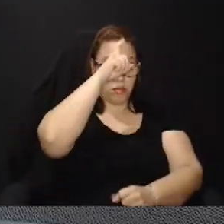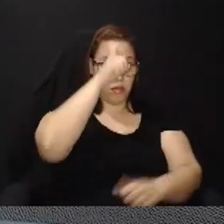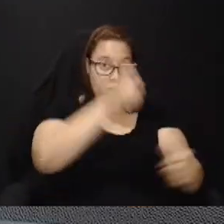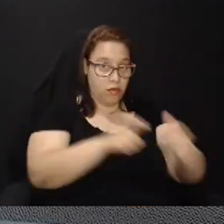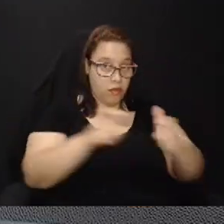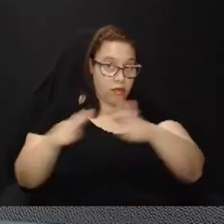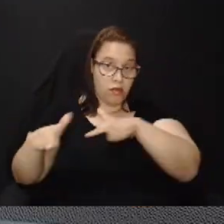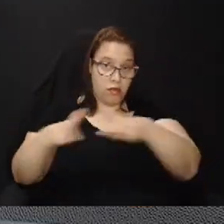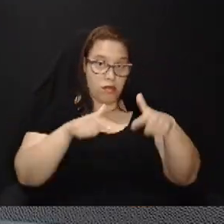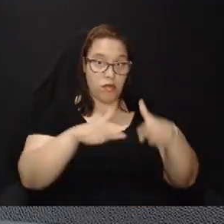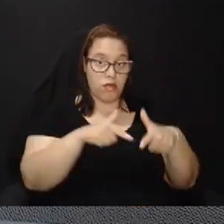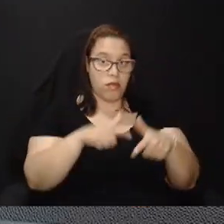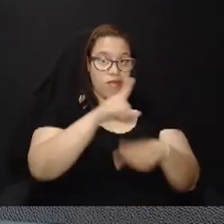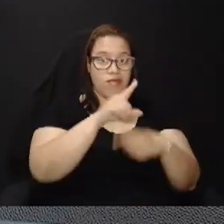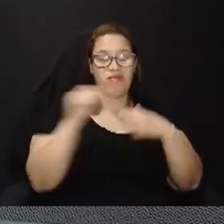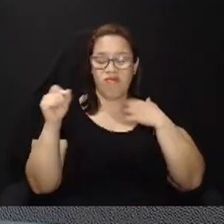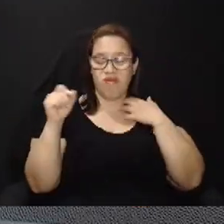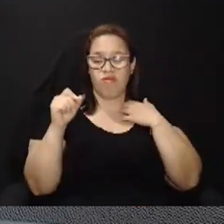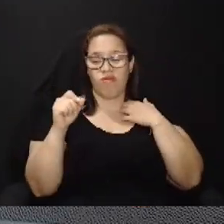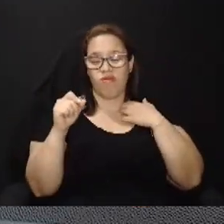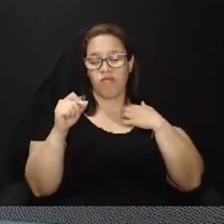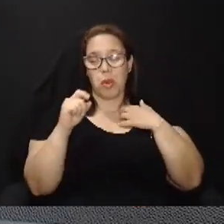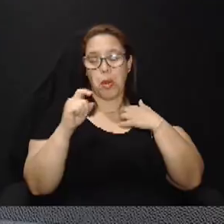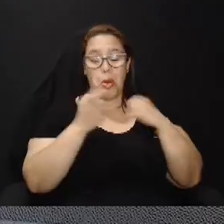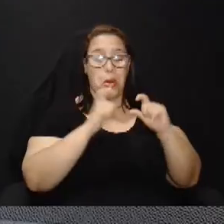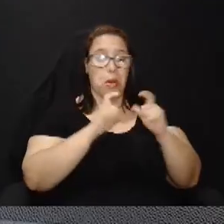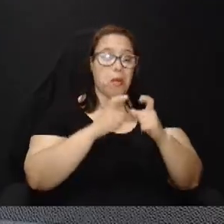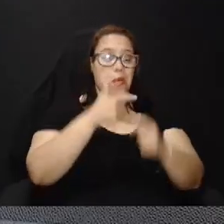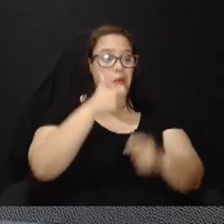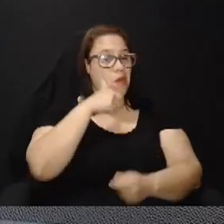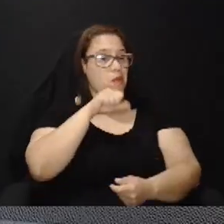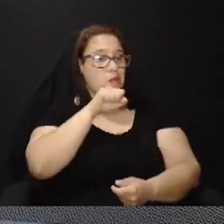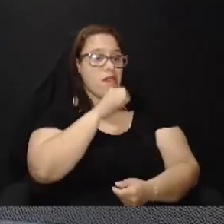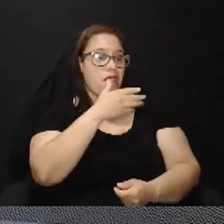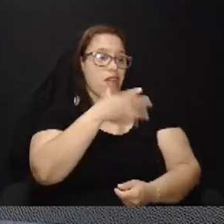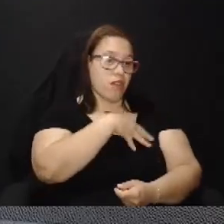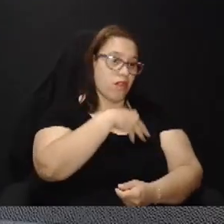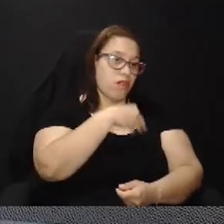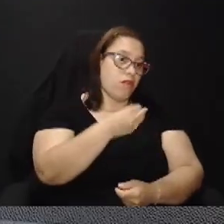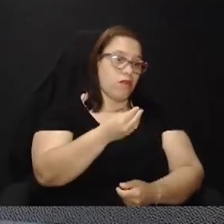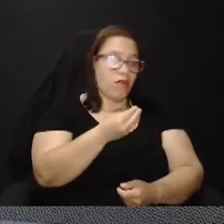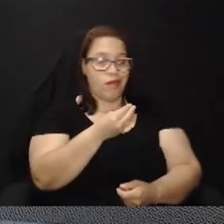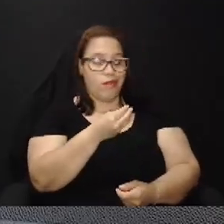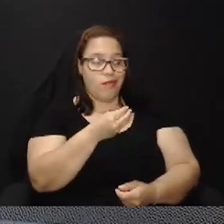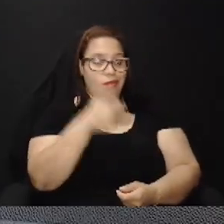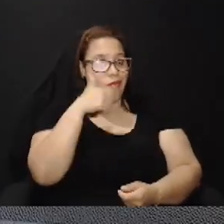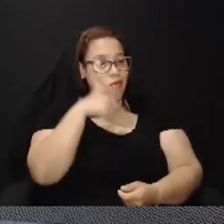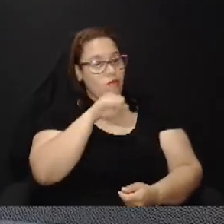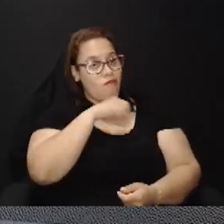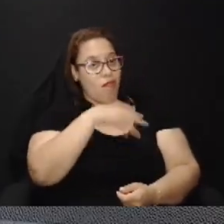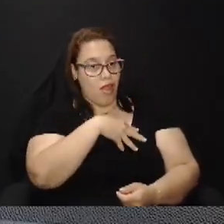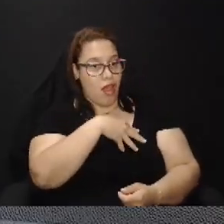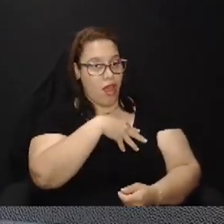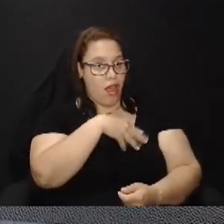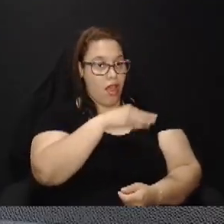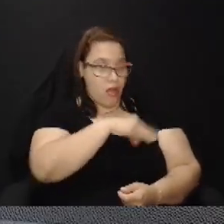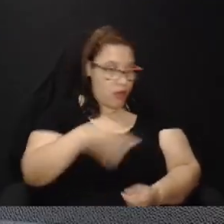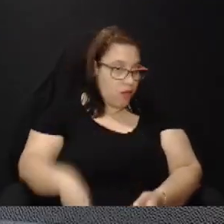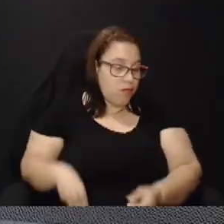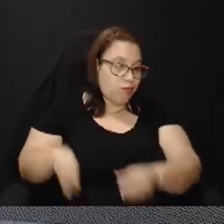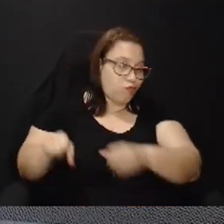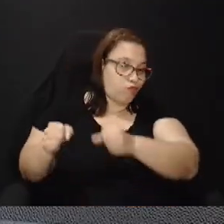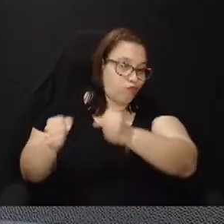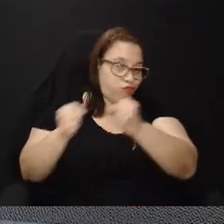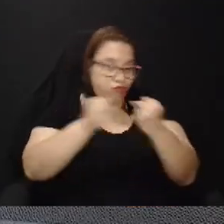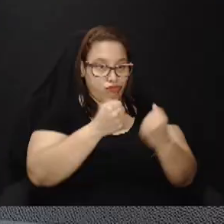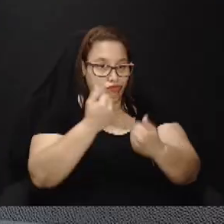você sair desse local para uma reunião de pais e mestres, né? Então o deslocamento, pegar o carro, ou pegar uma condução,